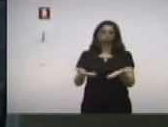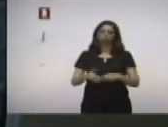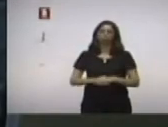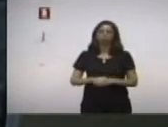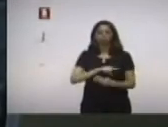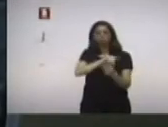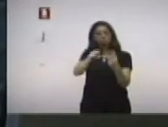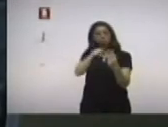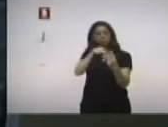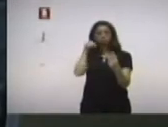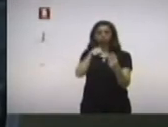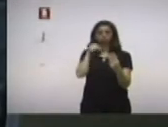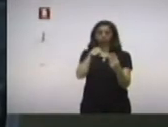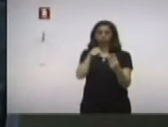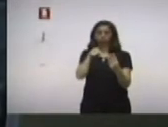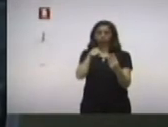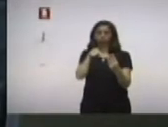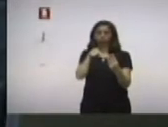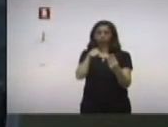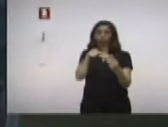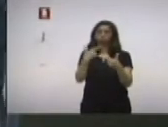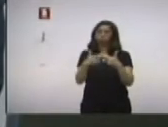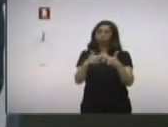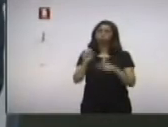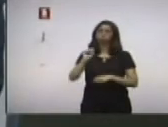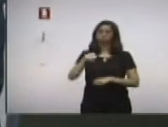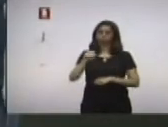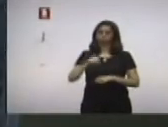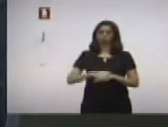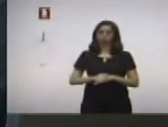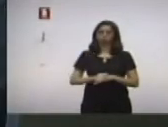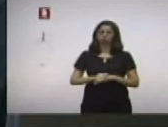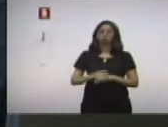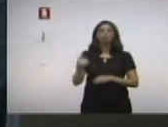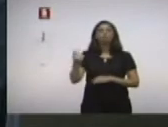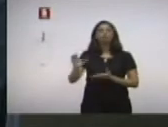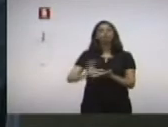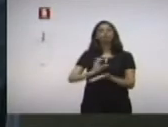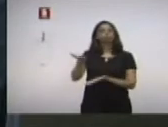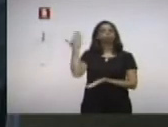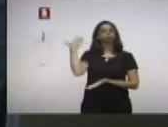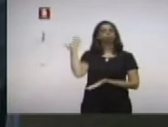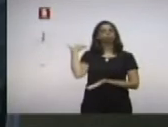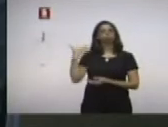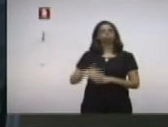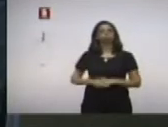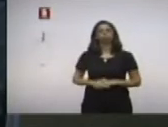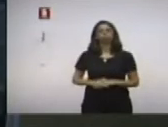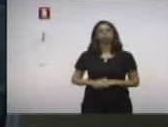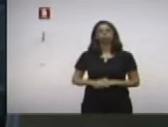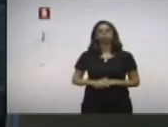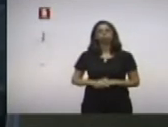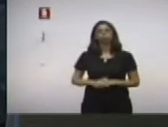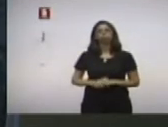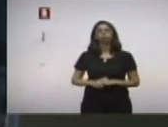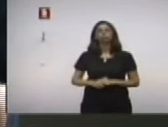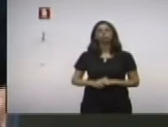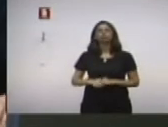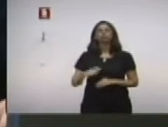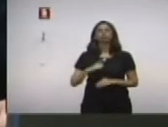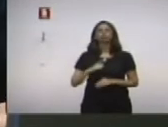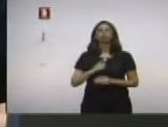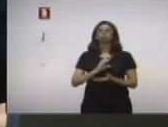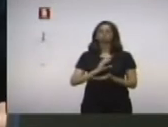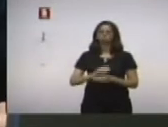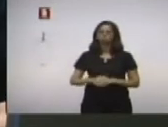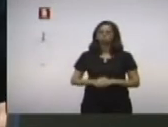nessas três áreas e o que nós vimos no orçamento passado é que um volume monumental de